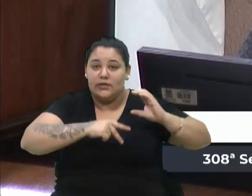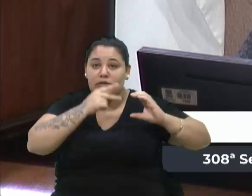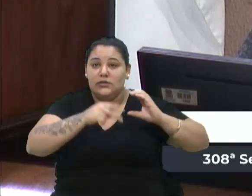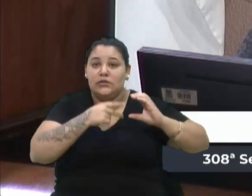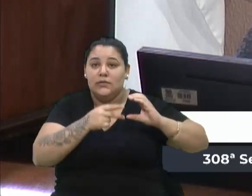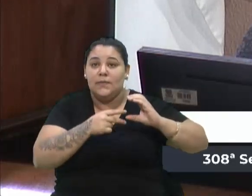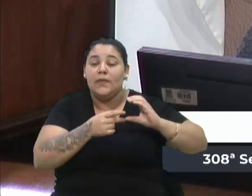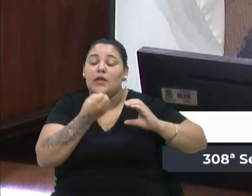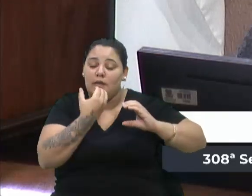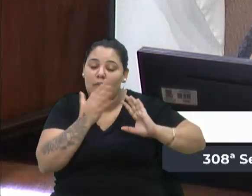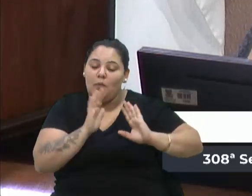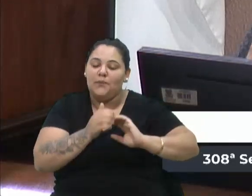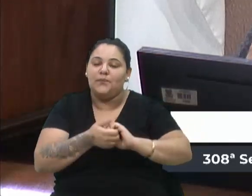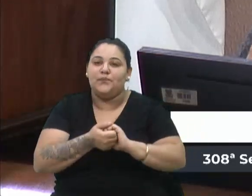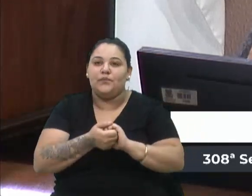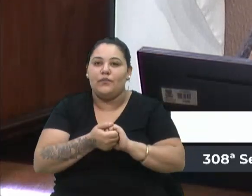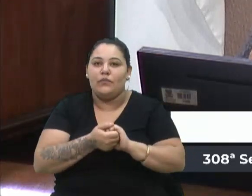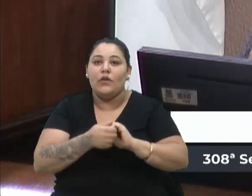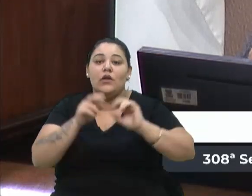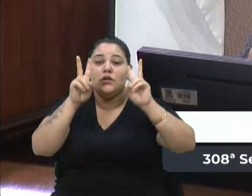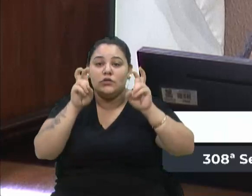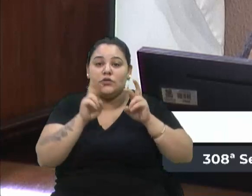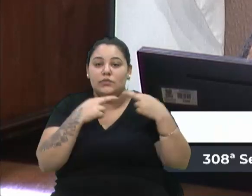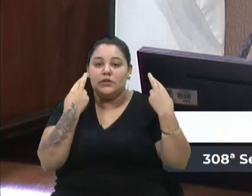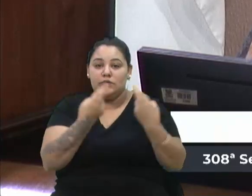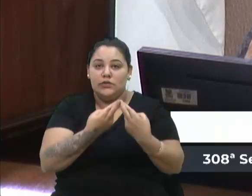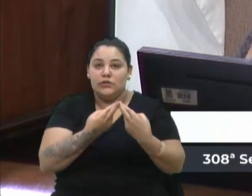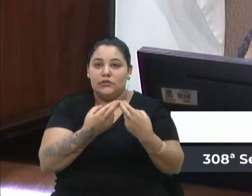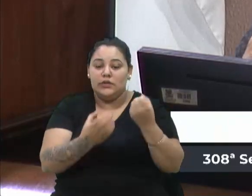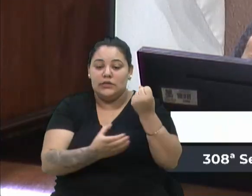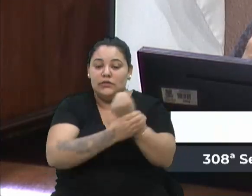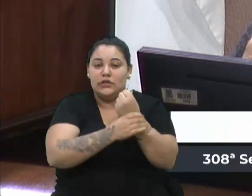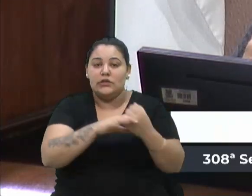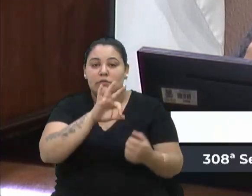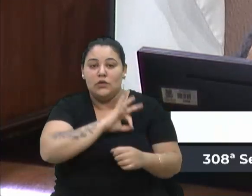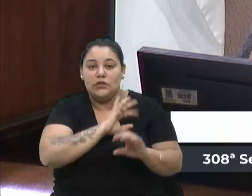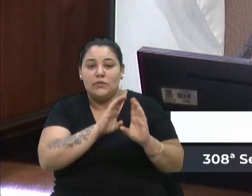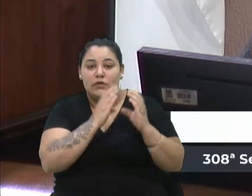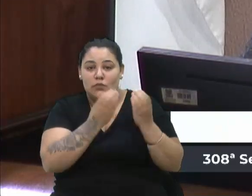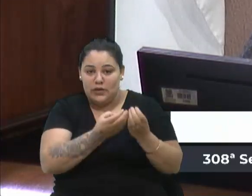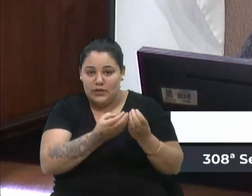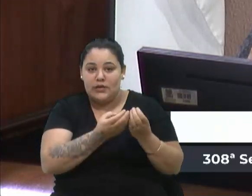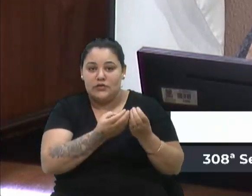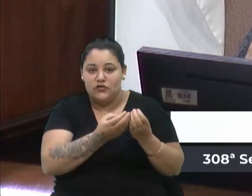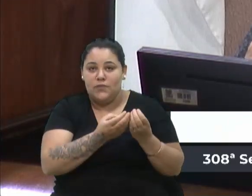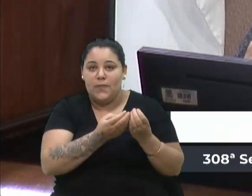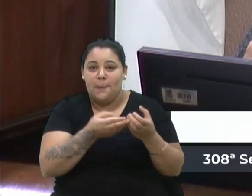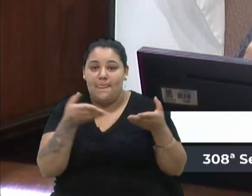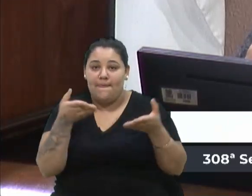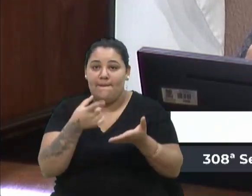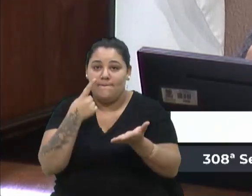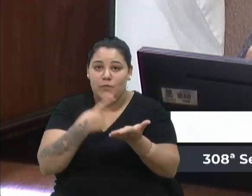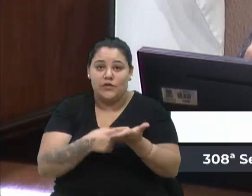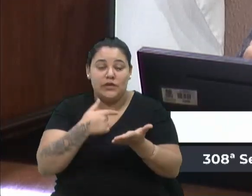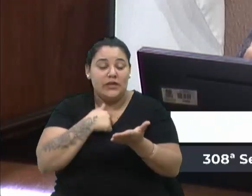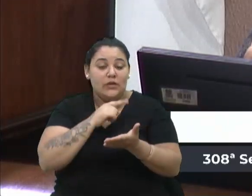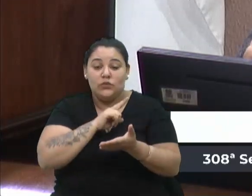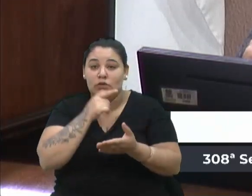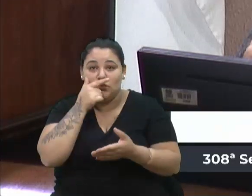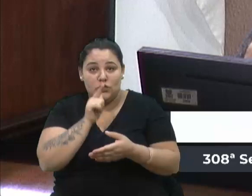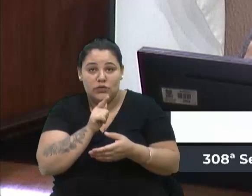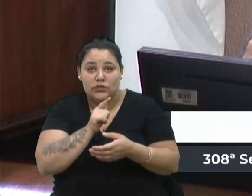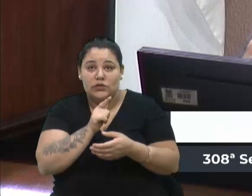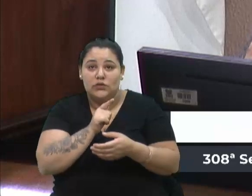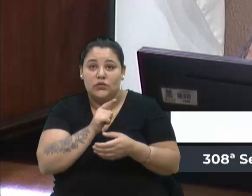que que coisa boa é sobre a reunião da segurança do policiamento comunitário hoje é por agenda não consigo participar aqui mas